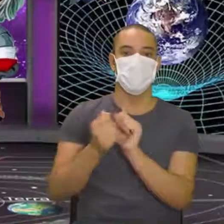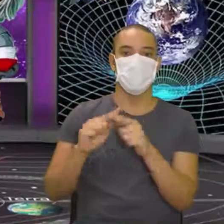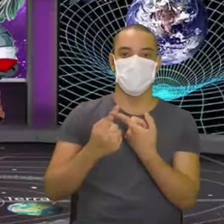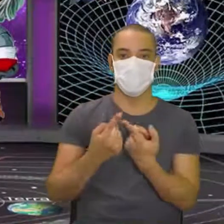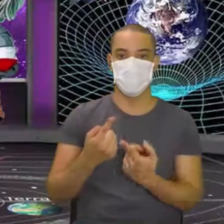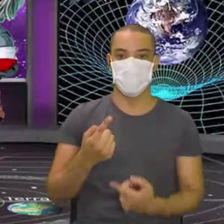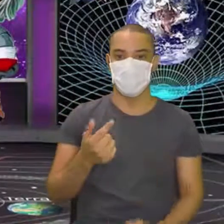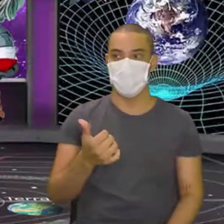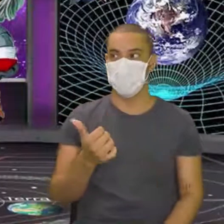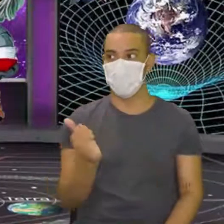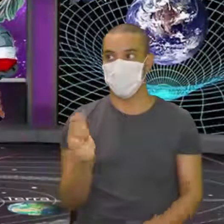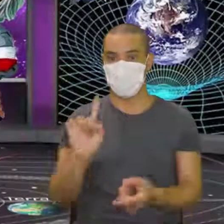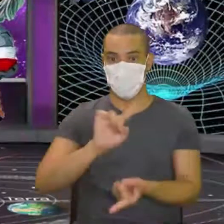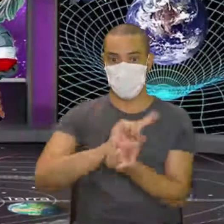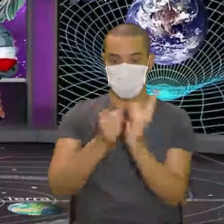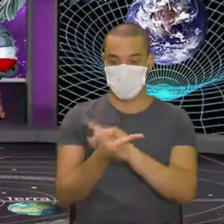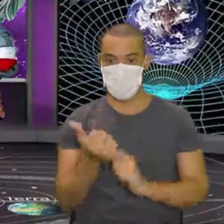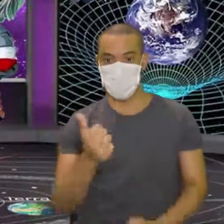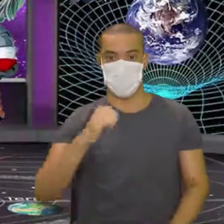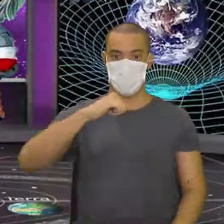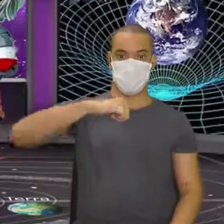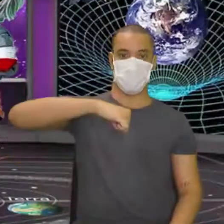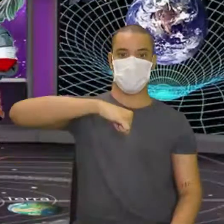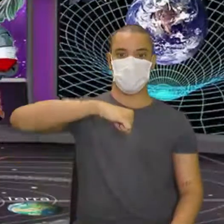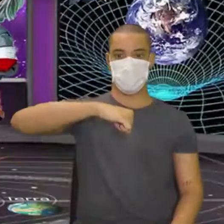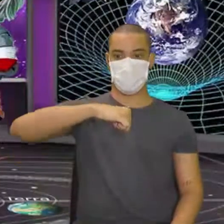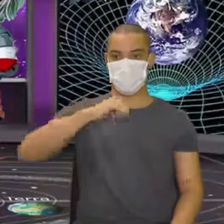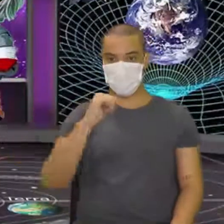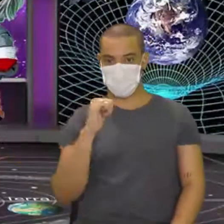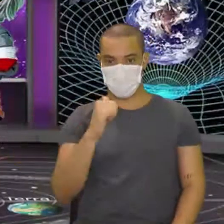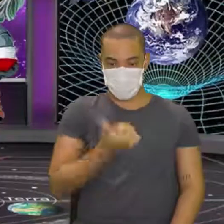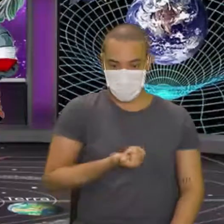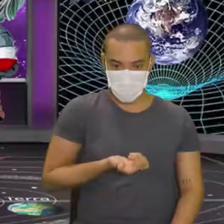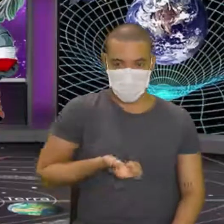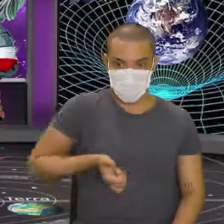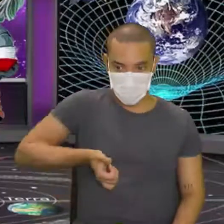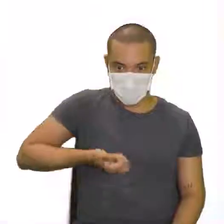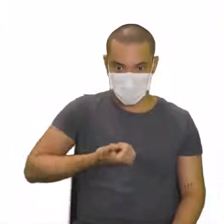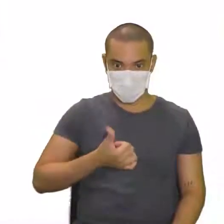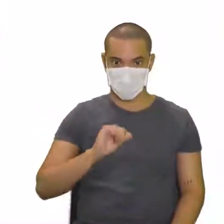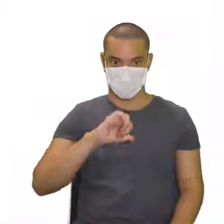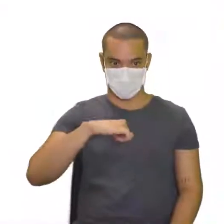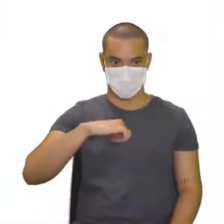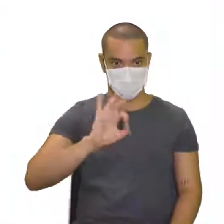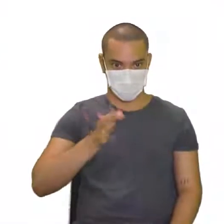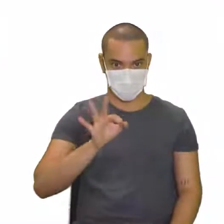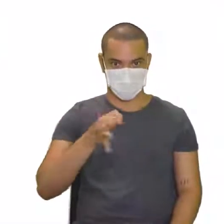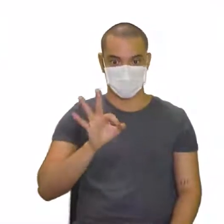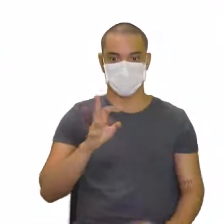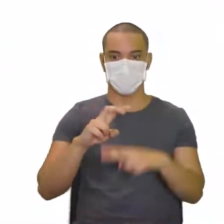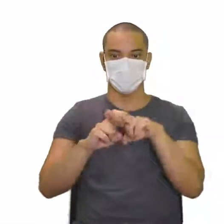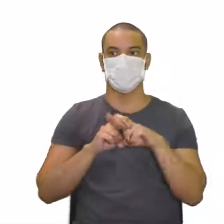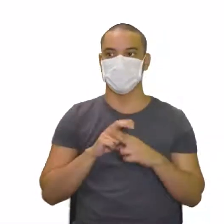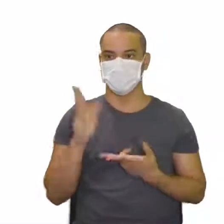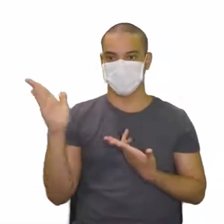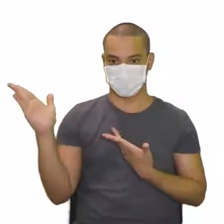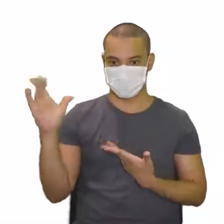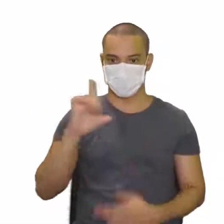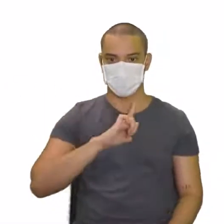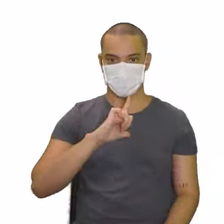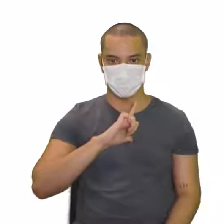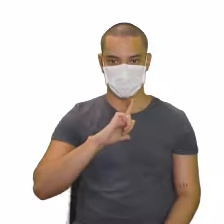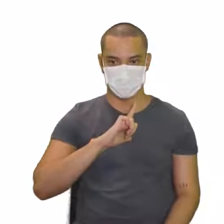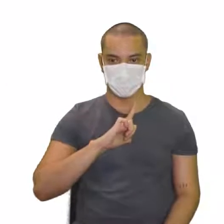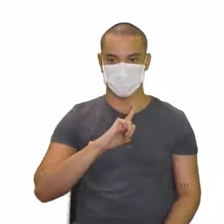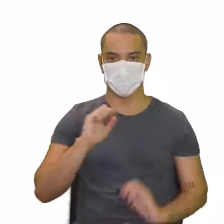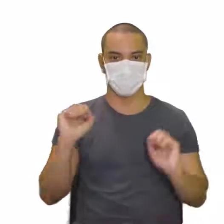entrando, eu vou para cá, como mostra a figura, ok? Vamos continuar, olha só. Então, tá ali mostrado na figura